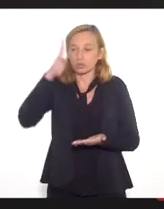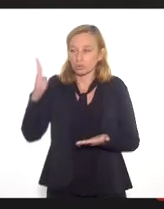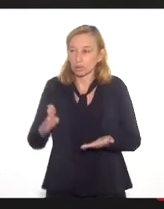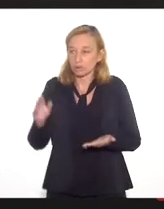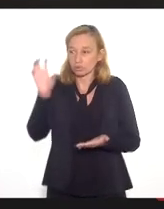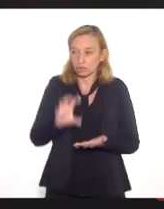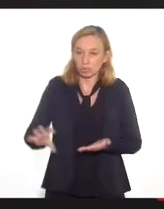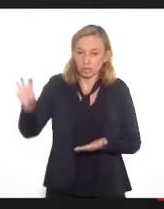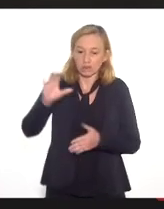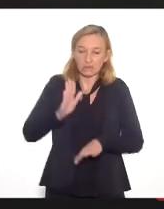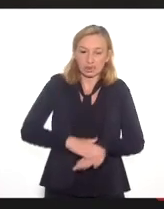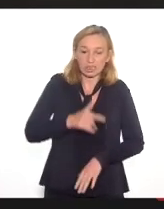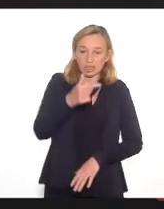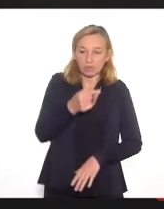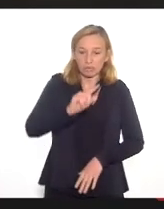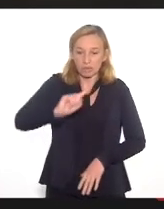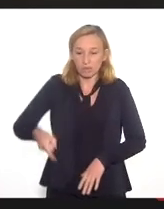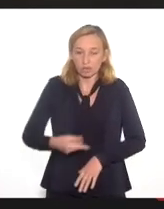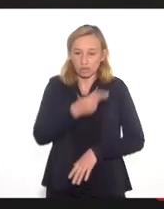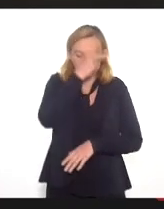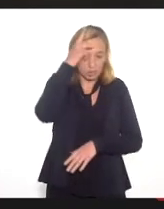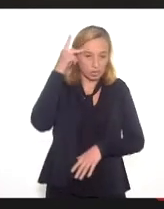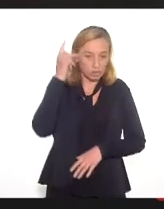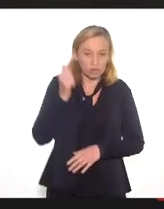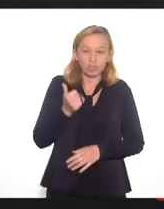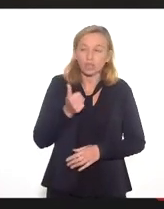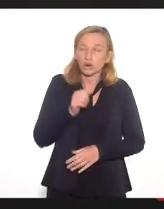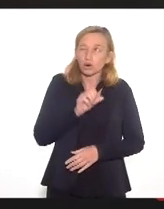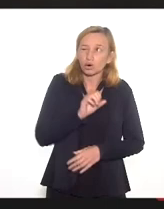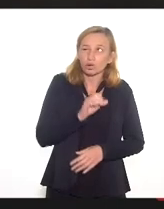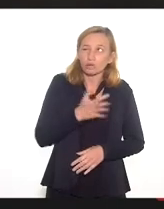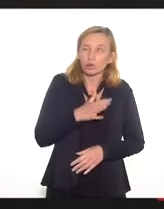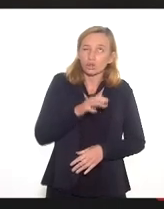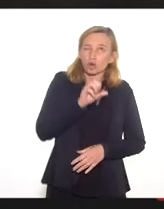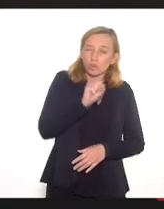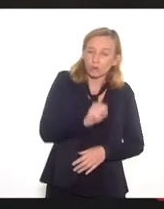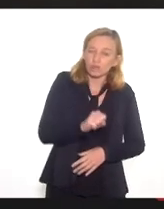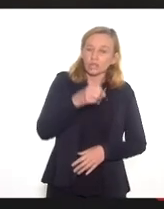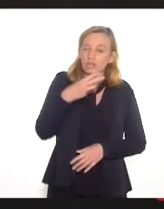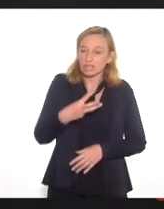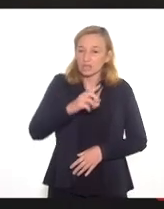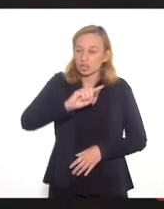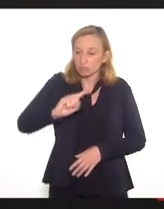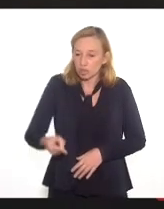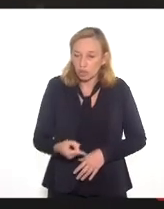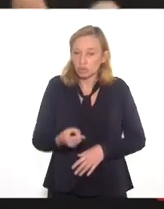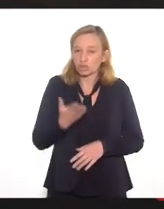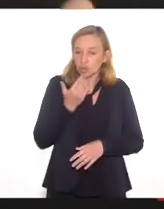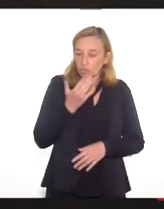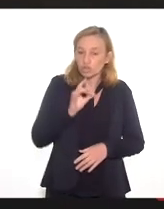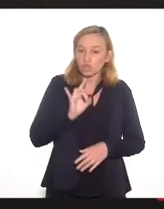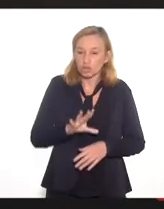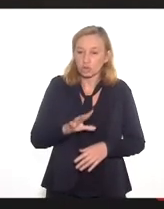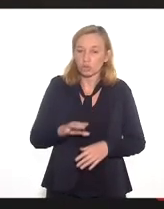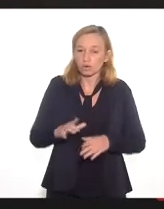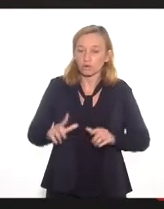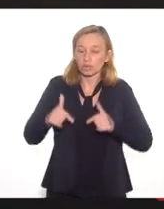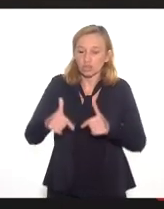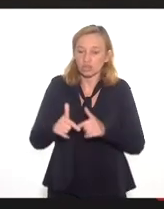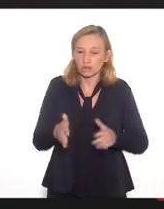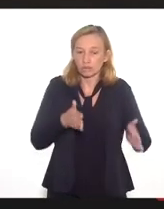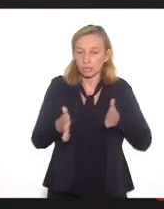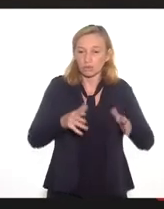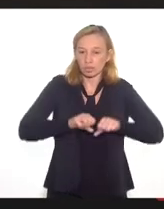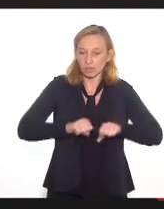para mais de 7 milhões de pessoas e o equivalente a 83 milhões de pratos de comida só durante a nossa atuação da covid